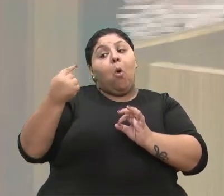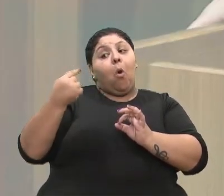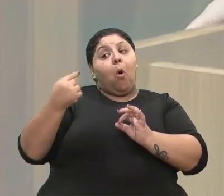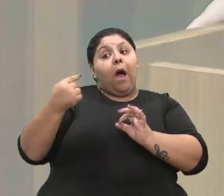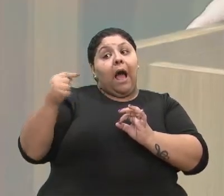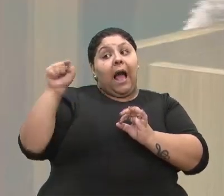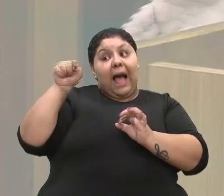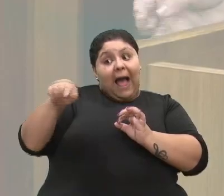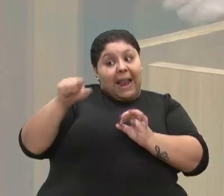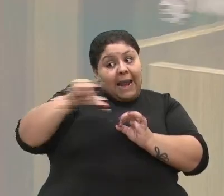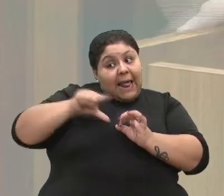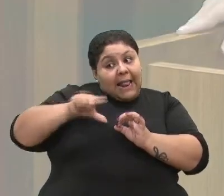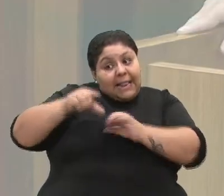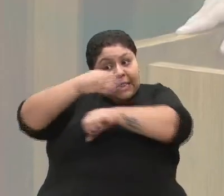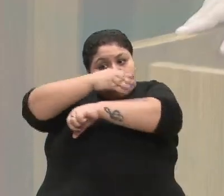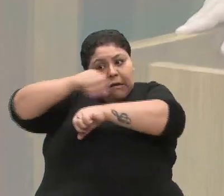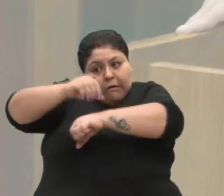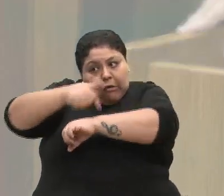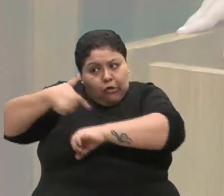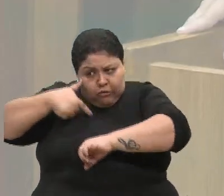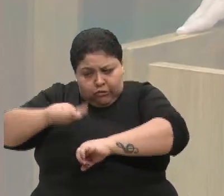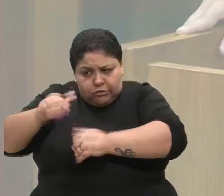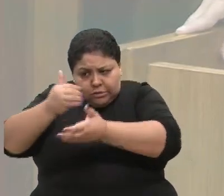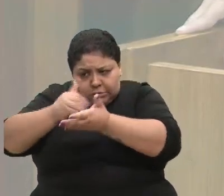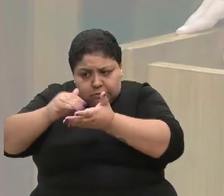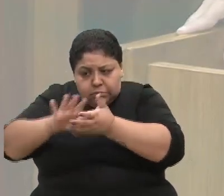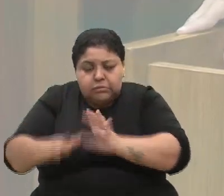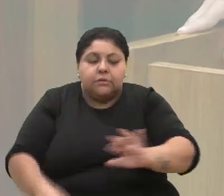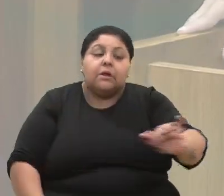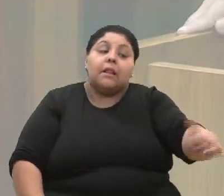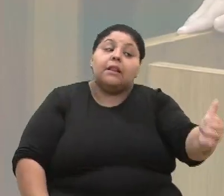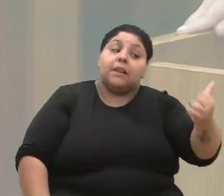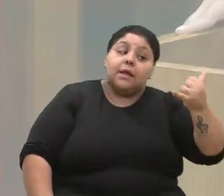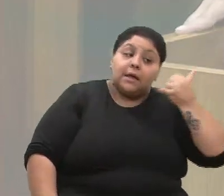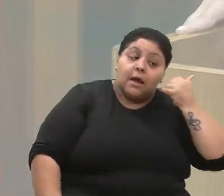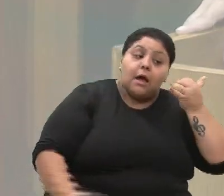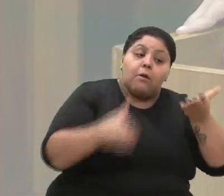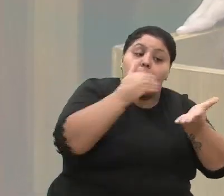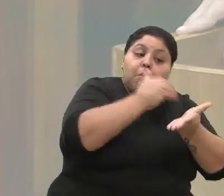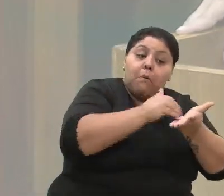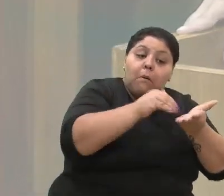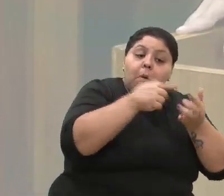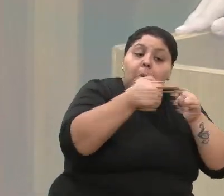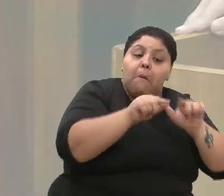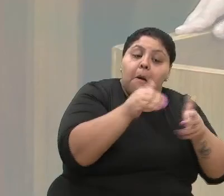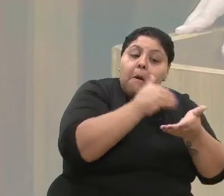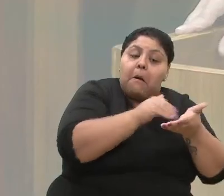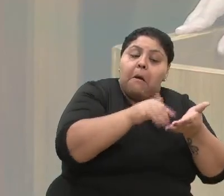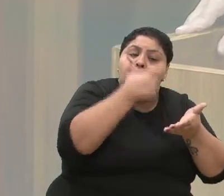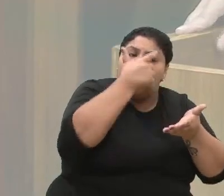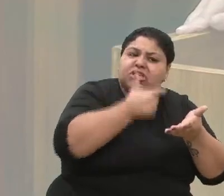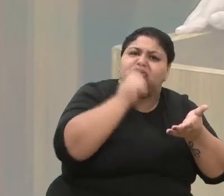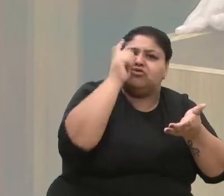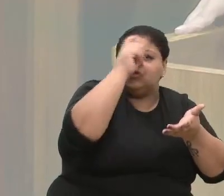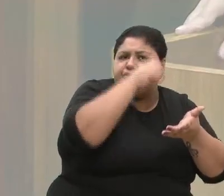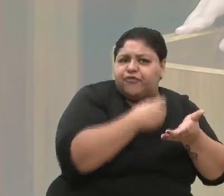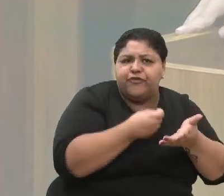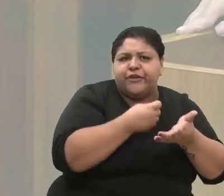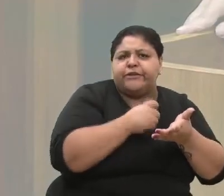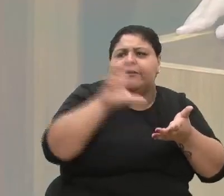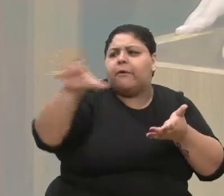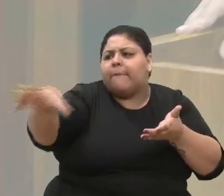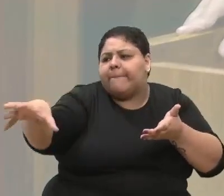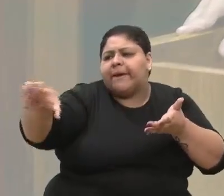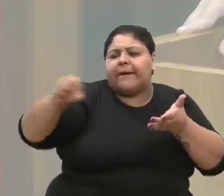botar aqui. Conseguem com o secretário? Ligamos para o secretário. Mas o secretário também achou um pouco difícil ir buscar